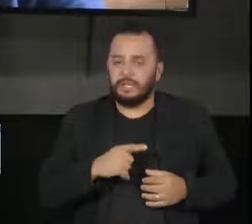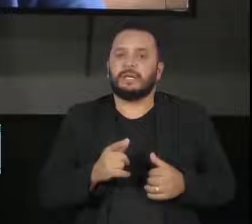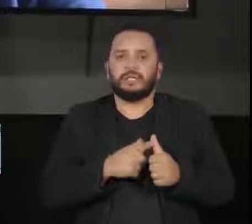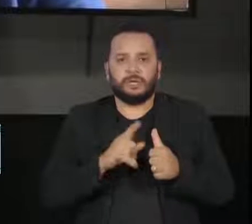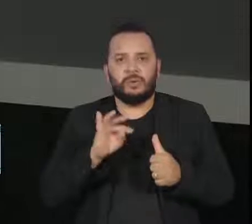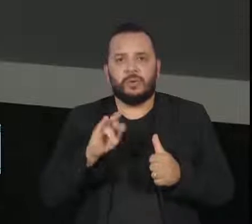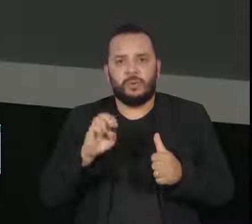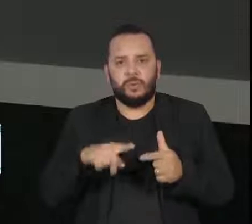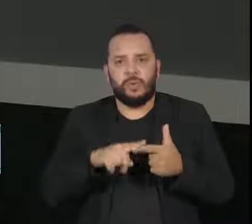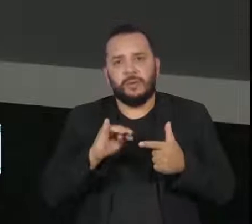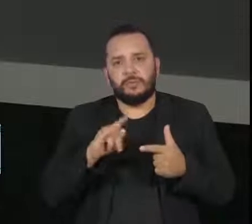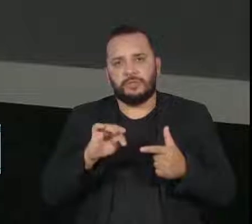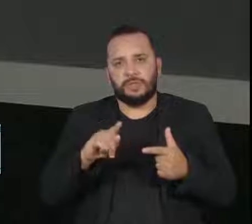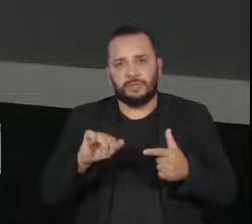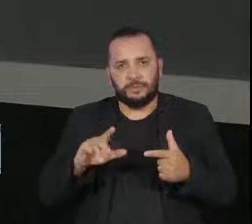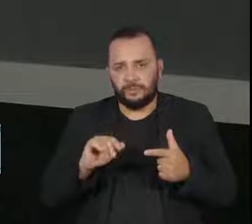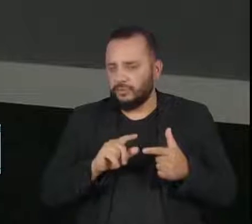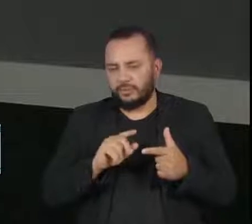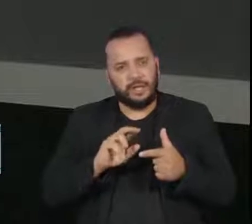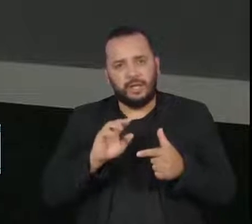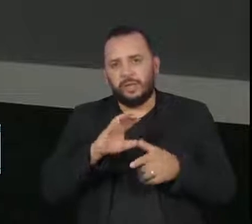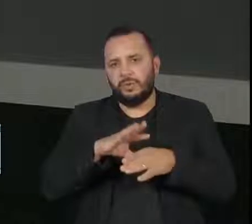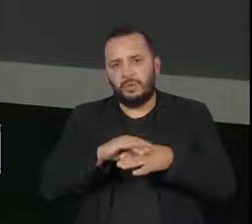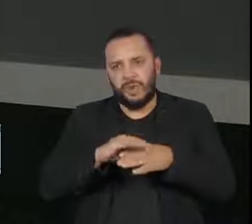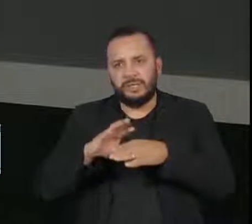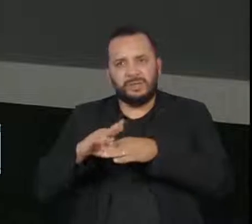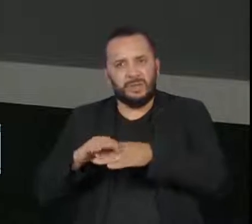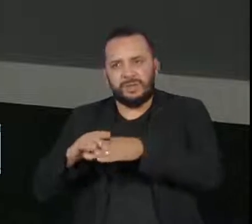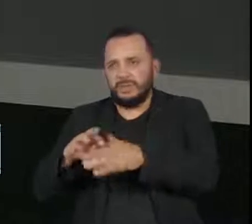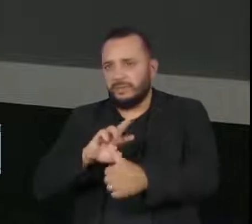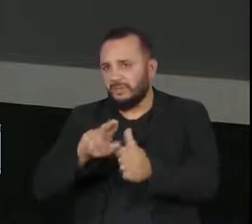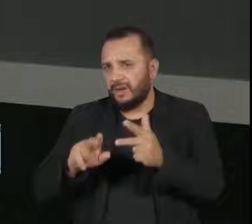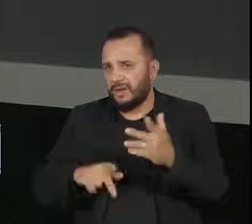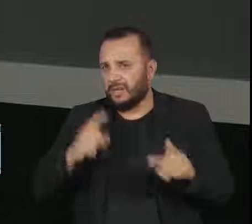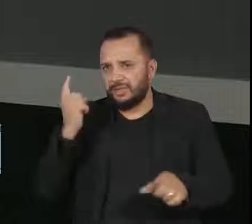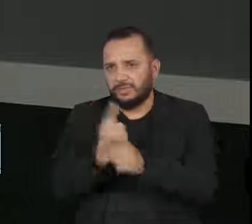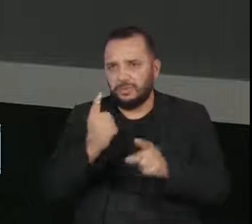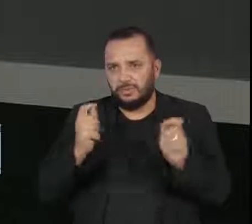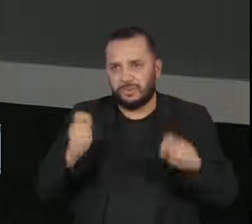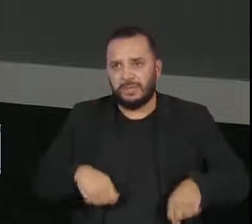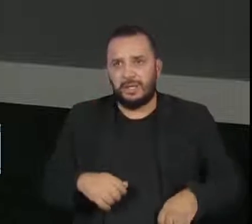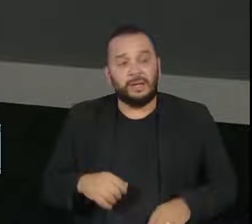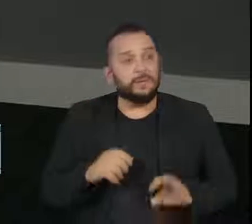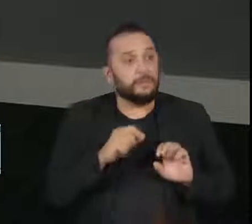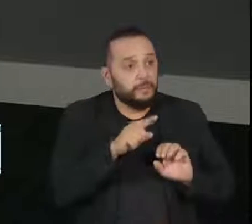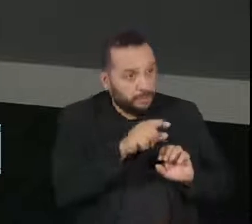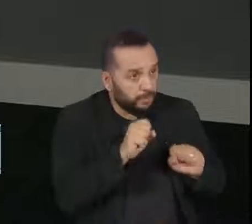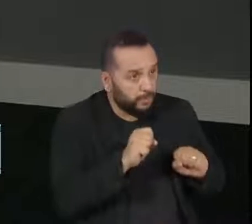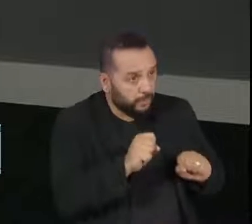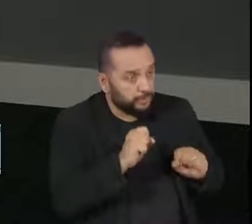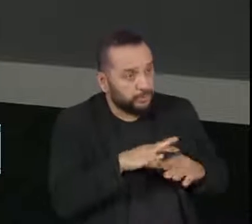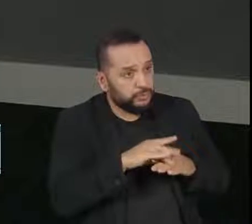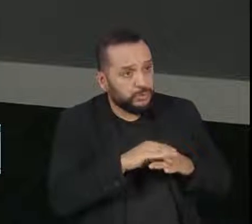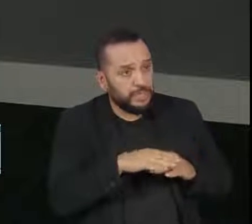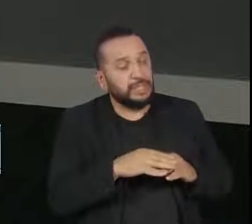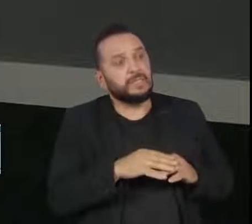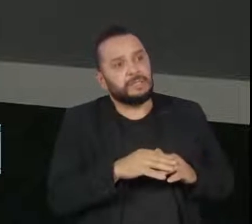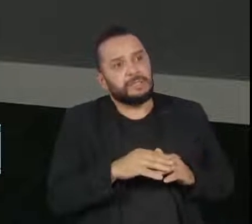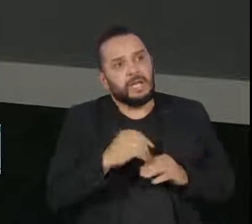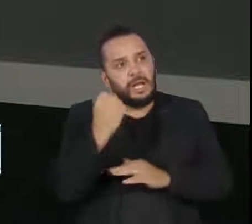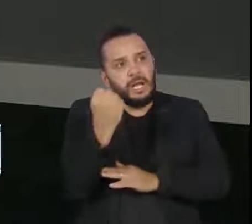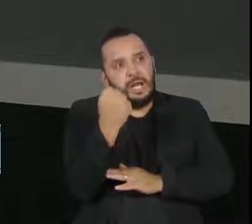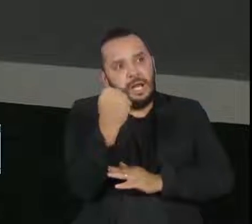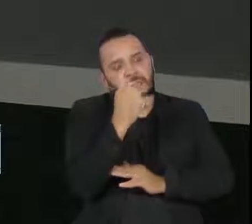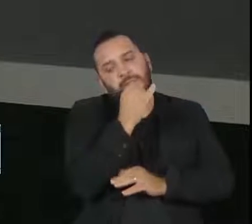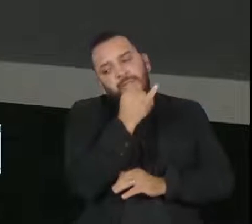retocolite ulcerativa. A doença inicial, ela pode evoluir para casos mais graves, por exemplo, para o surgimento